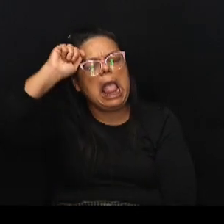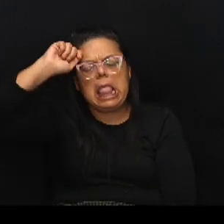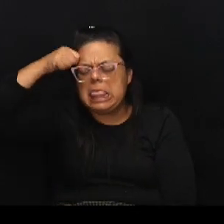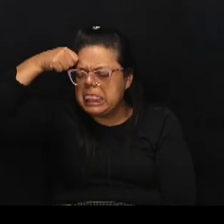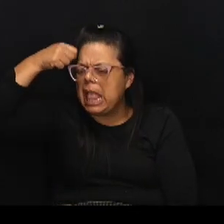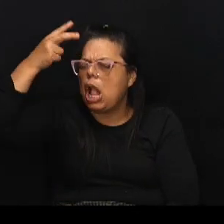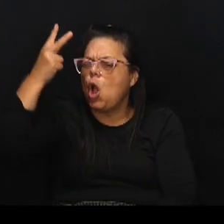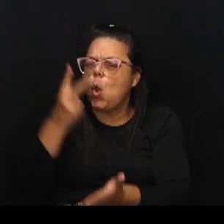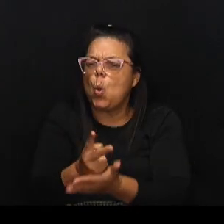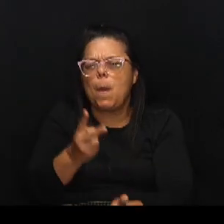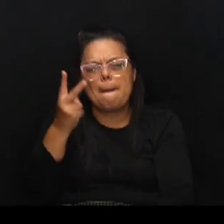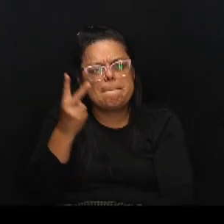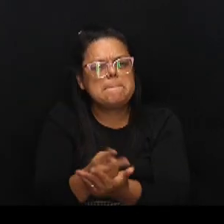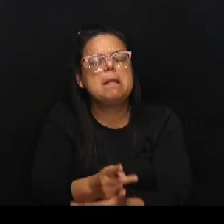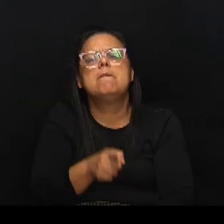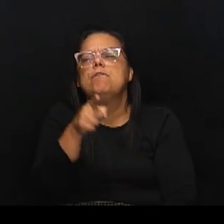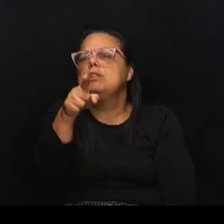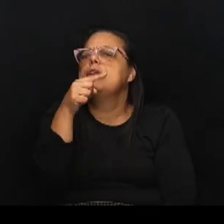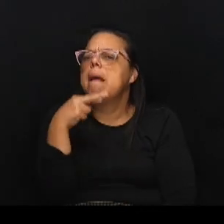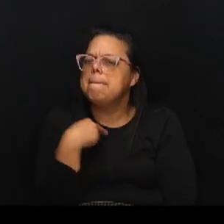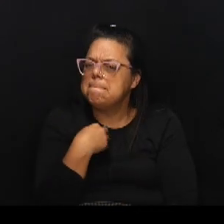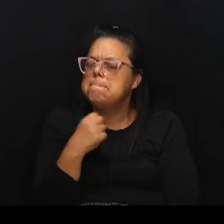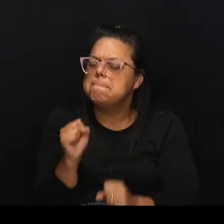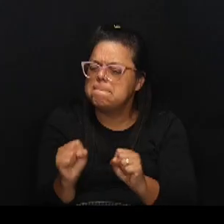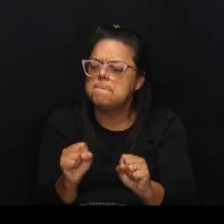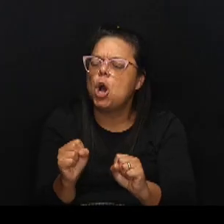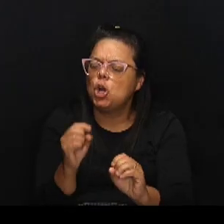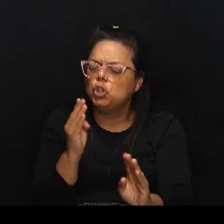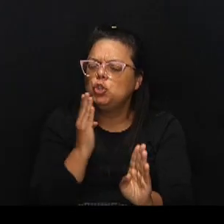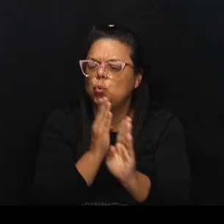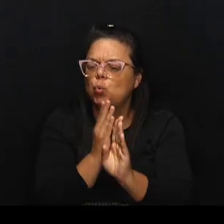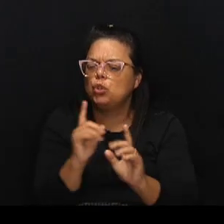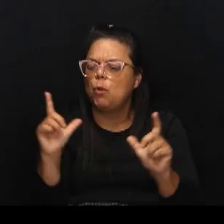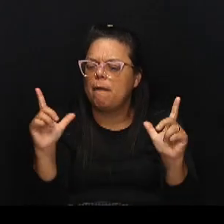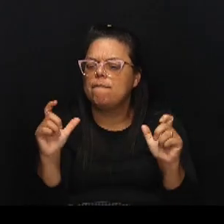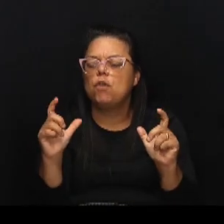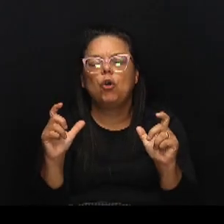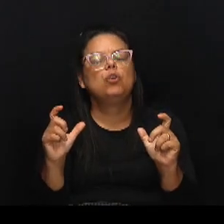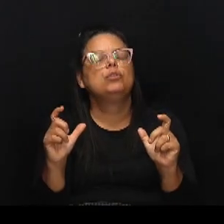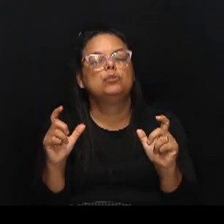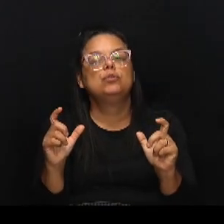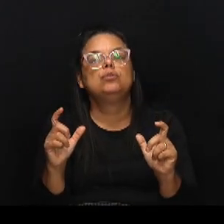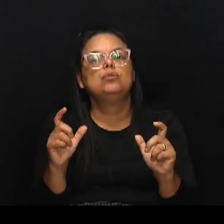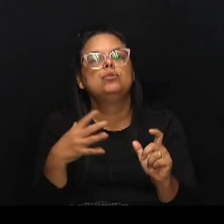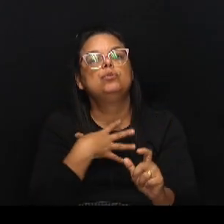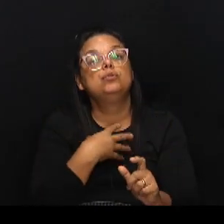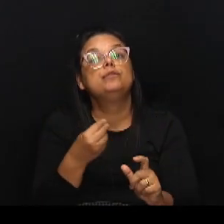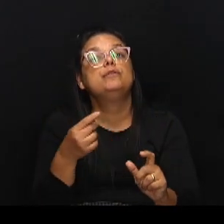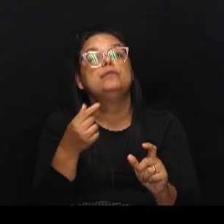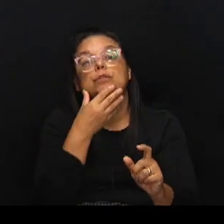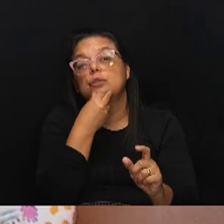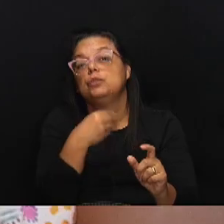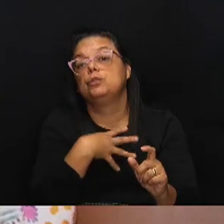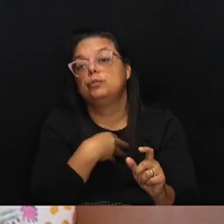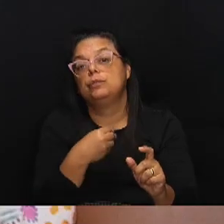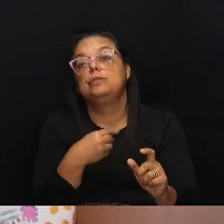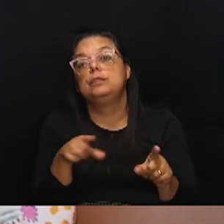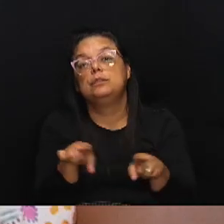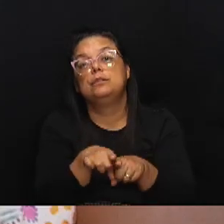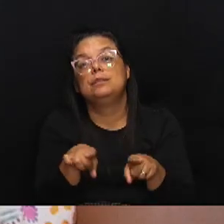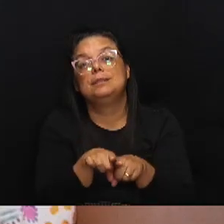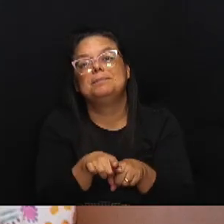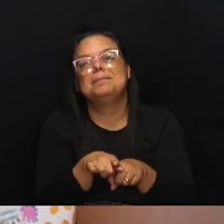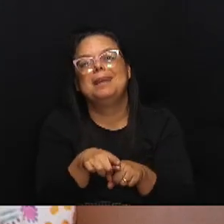Vocês podem encontrar, às vezes, algumas imagens dele ou do filho depois, que também é Antônio Cesarino Filho.